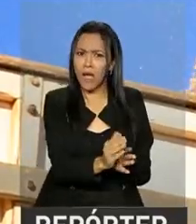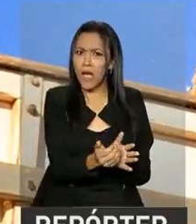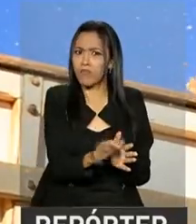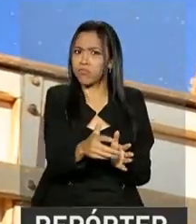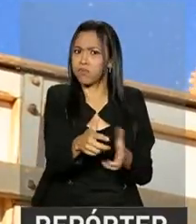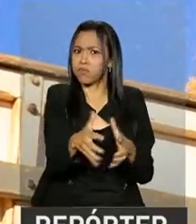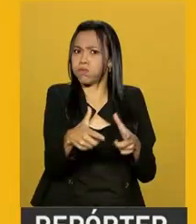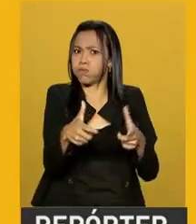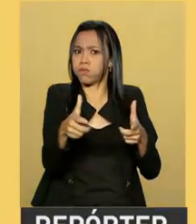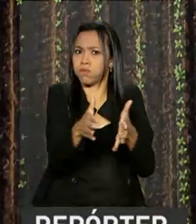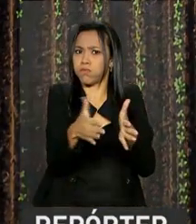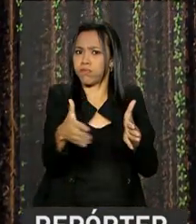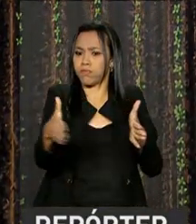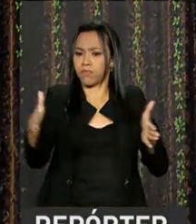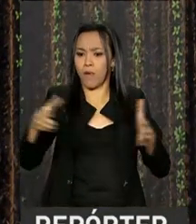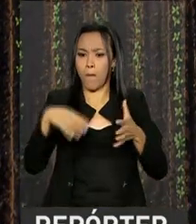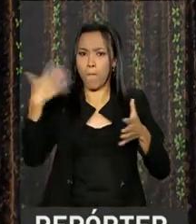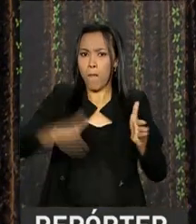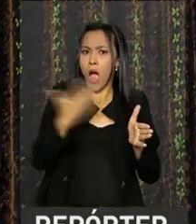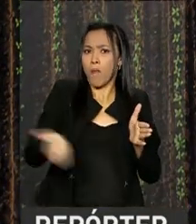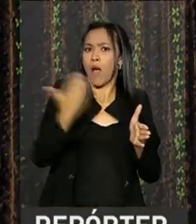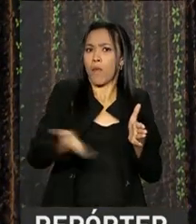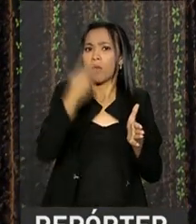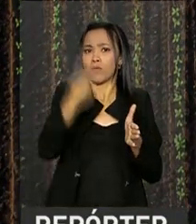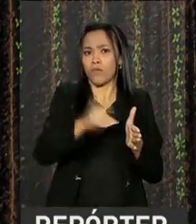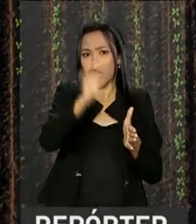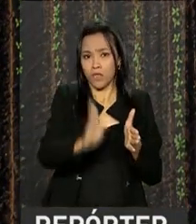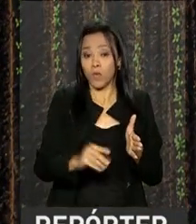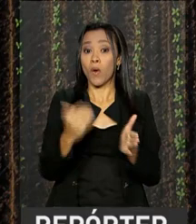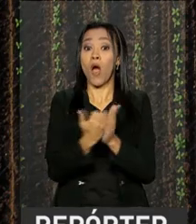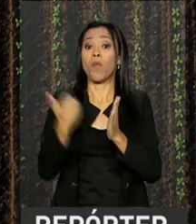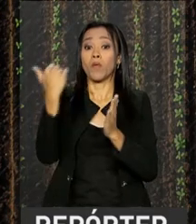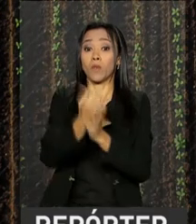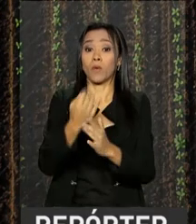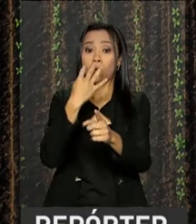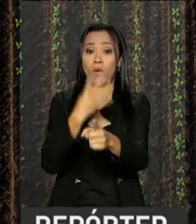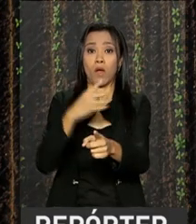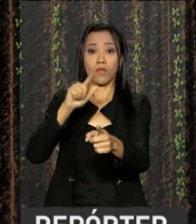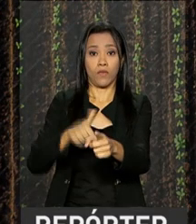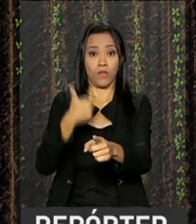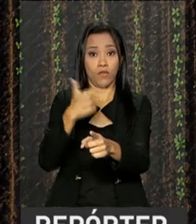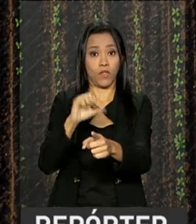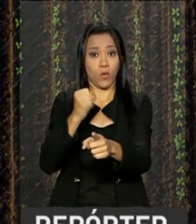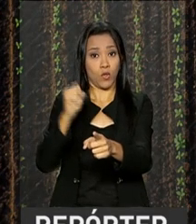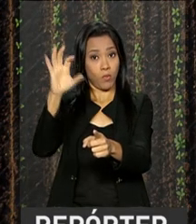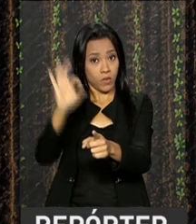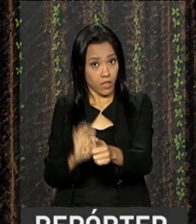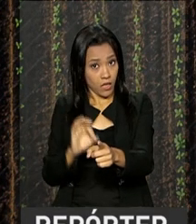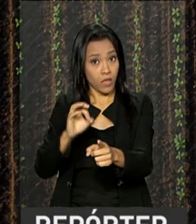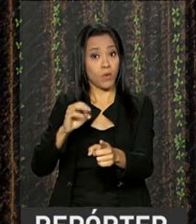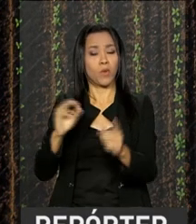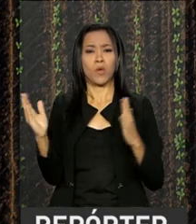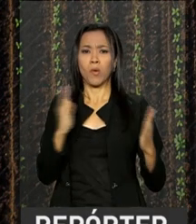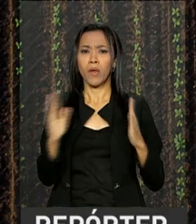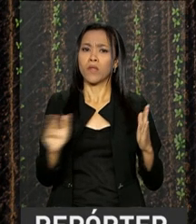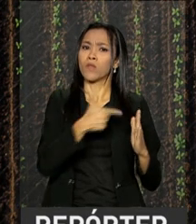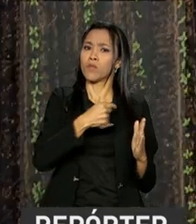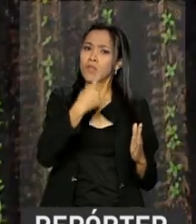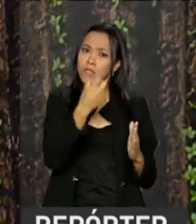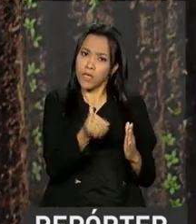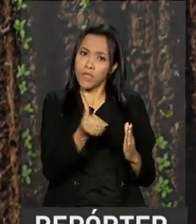setor no mundo a produtividade no país aumentou 4,28 por cento entre 2006 a